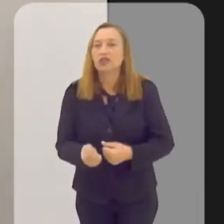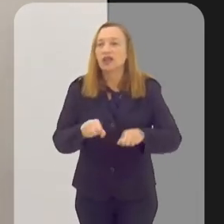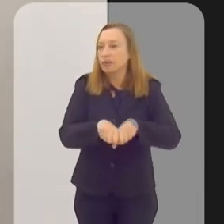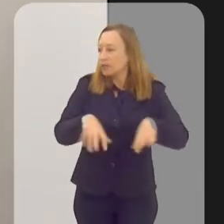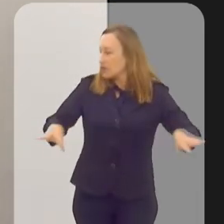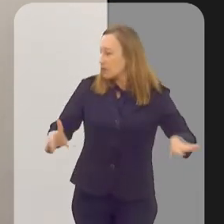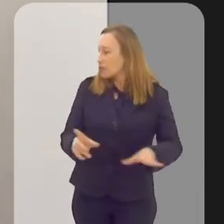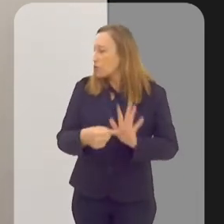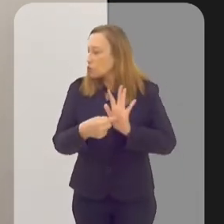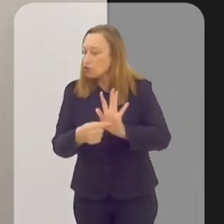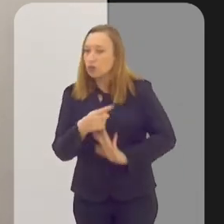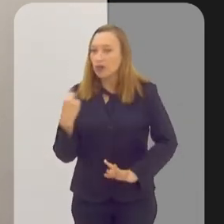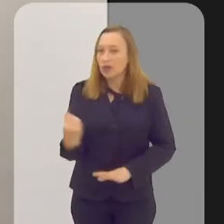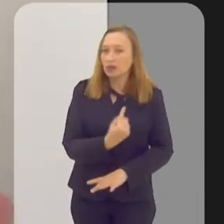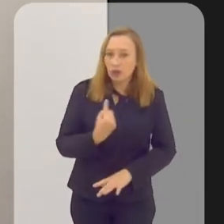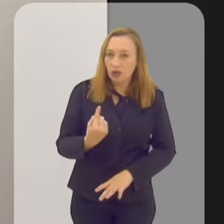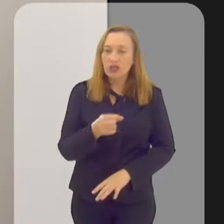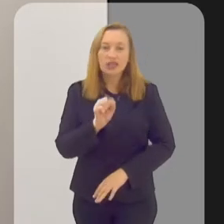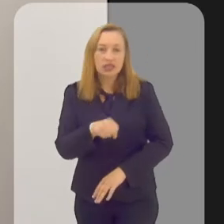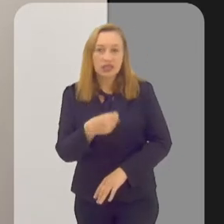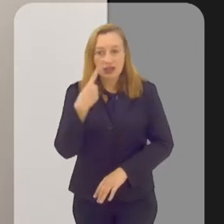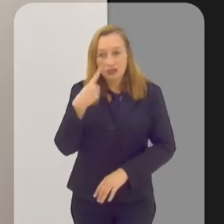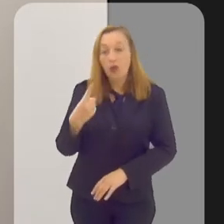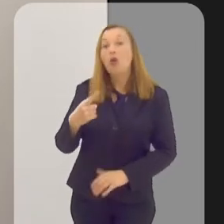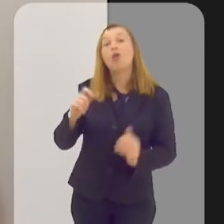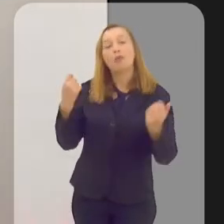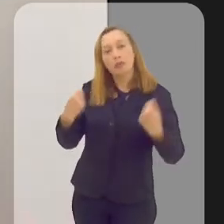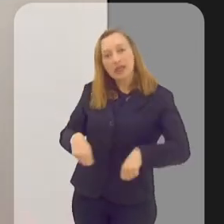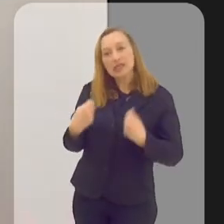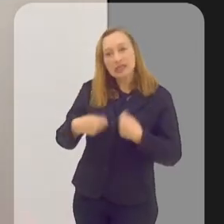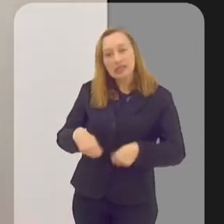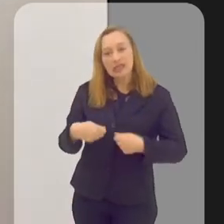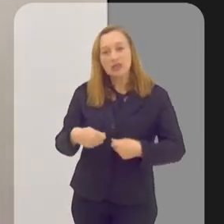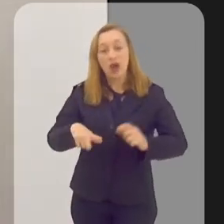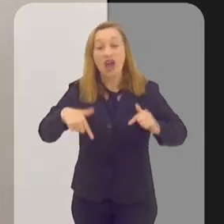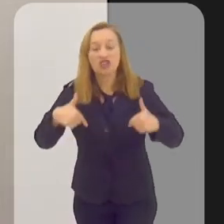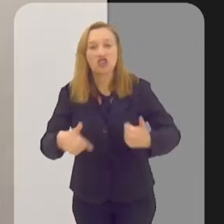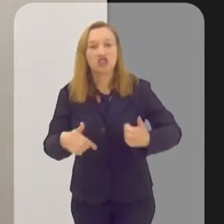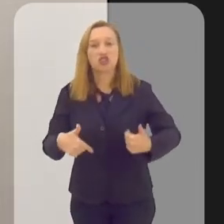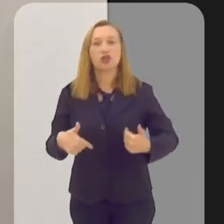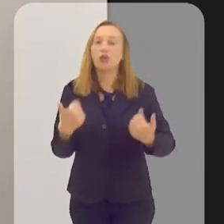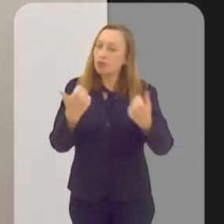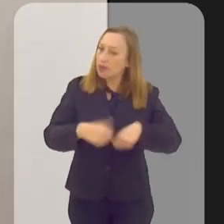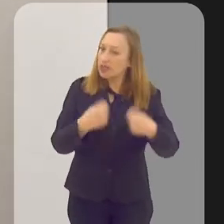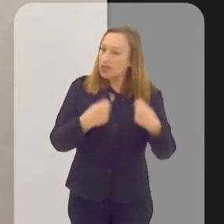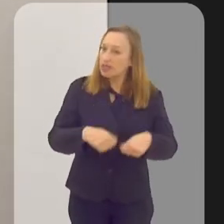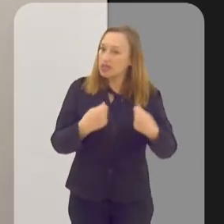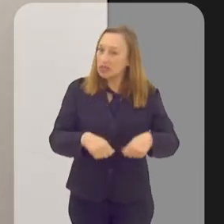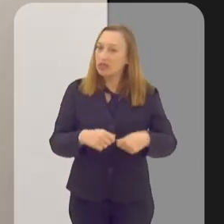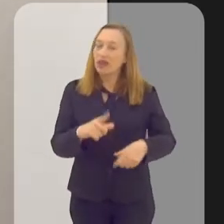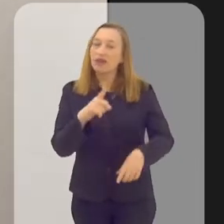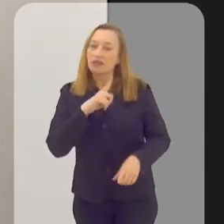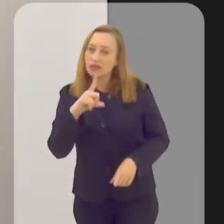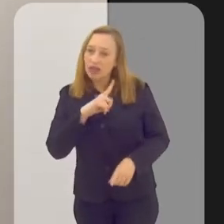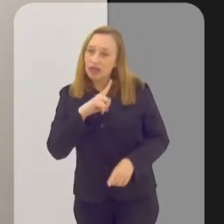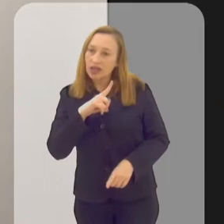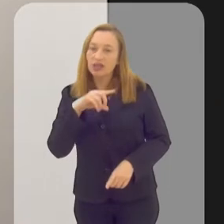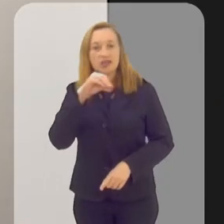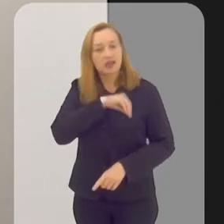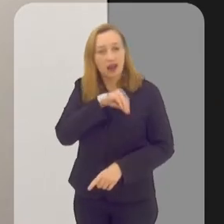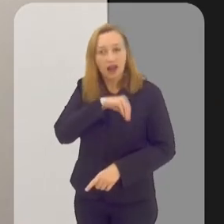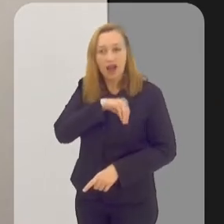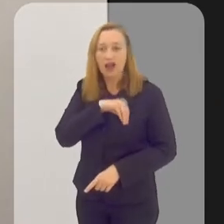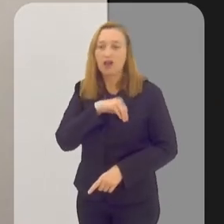Então, o que a pandemia mostrou para a gente é que ela viu o seguinte: não, eu preciso me movimentar, eu preciso gerar